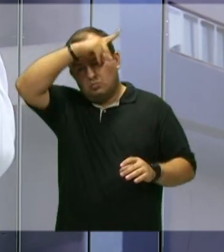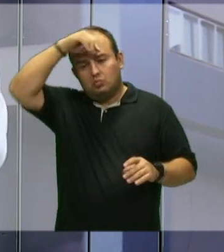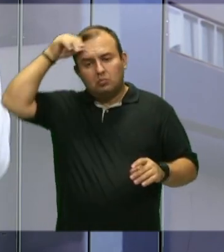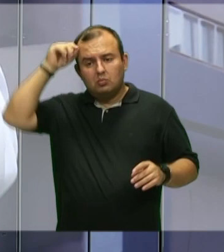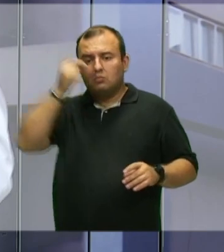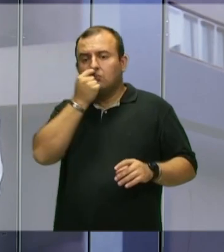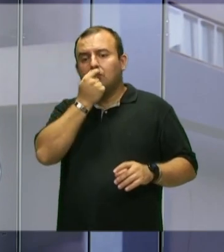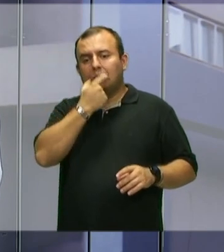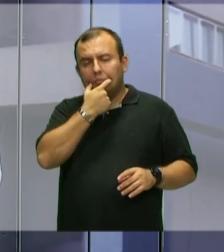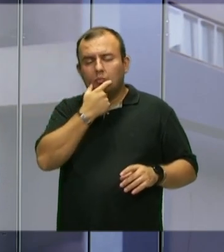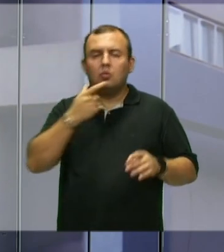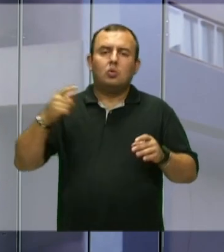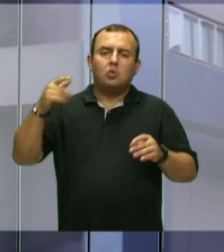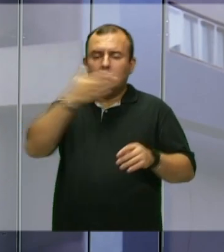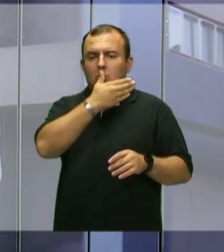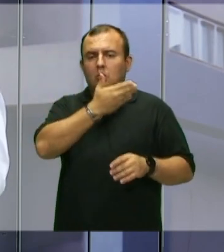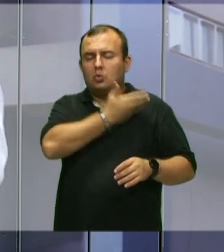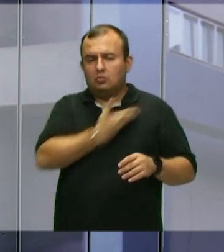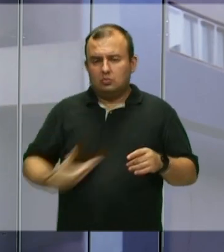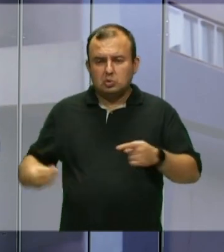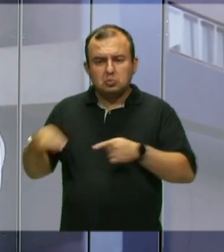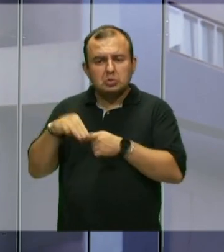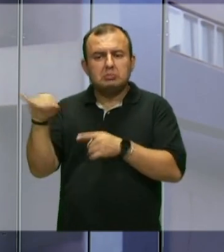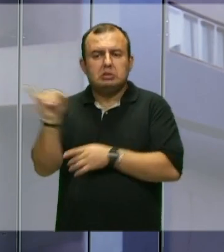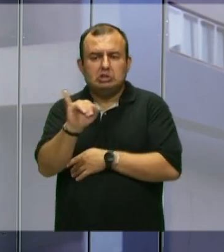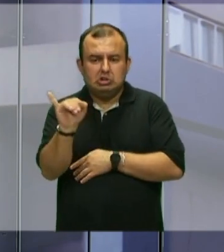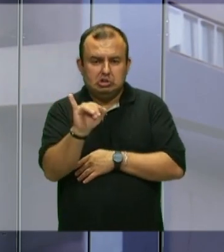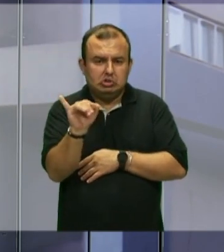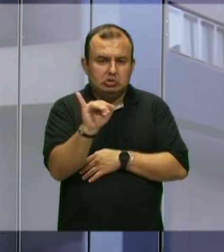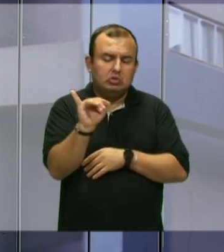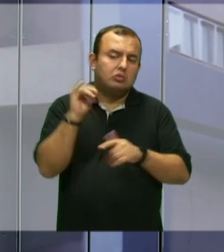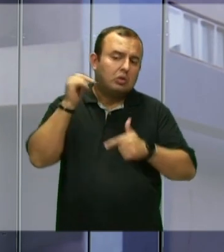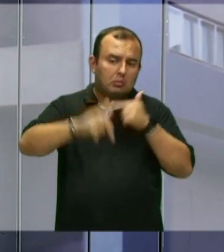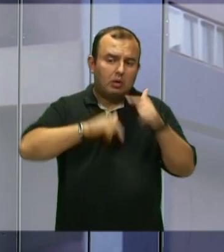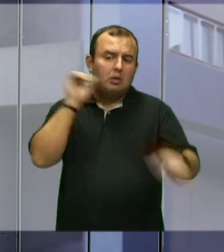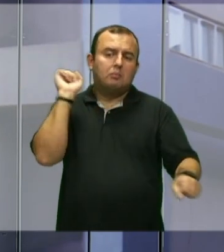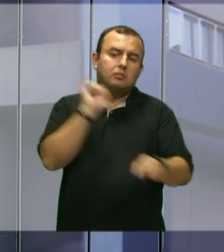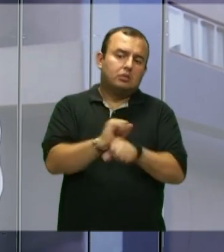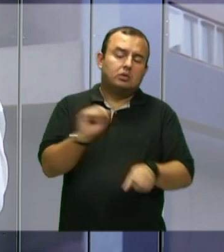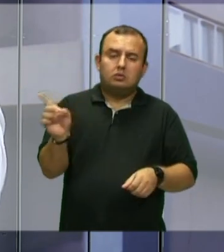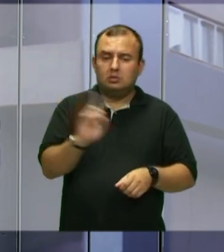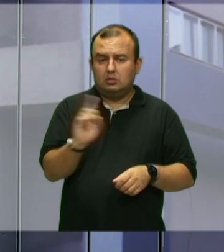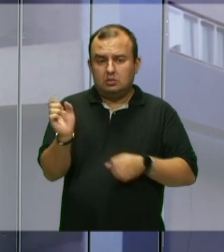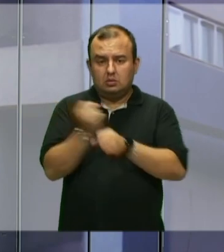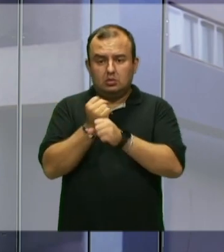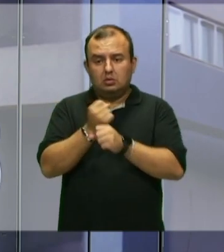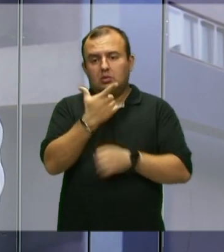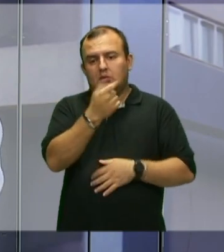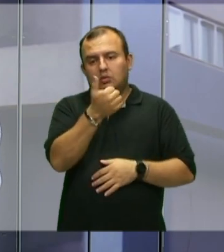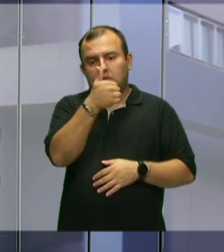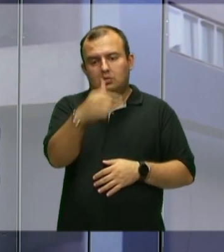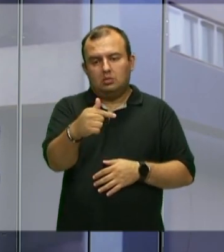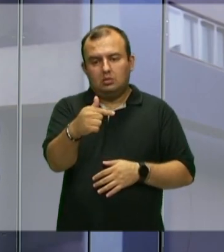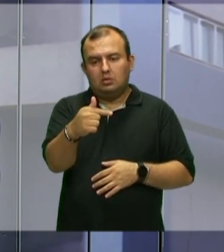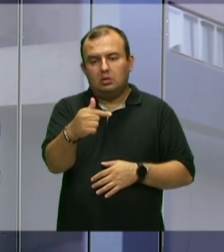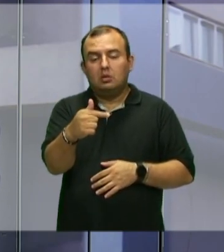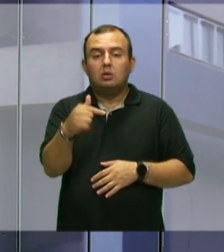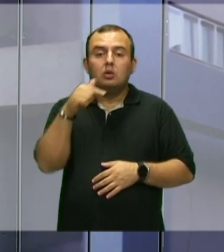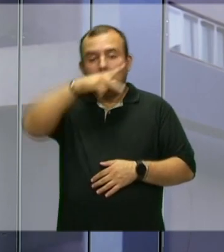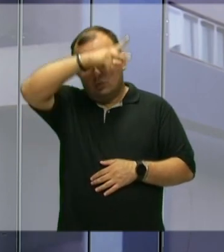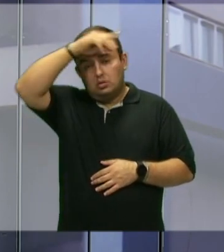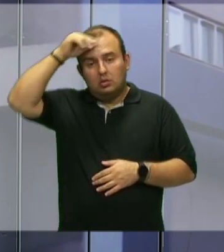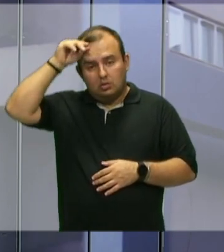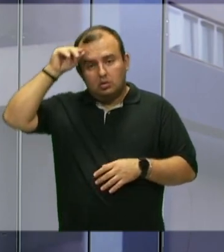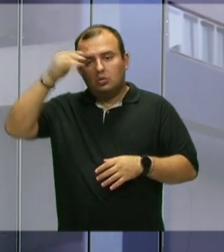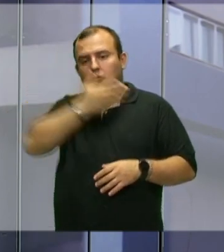Vonei e todo o governo municipal de Itajaí, em nenhum momento deixou de fazer o seu trabalho. Para você ter uma ideia, em 2017, o prefeito e